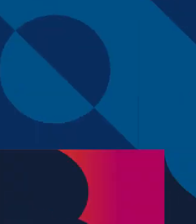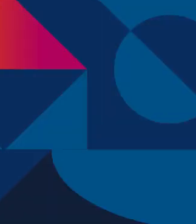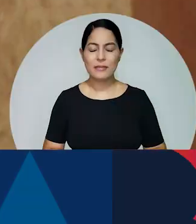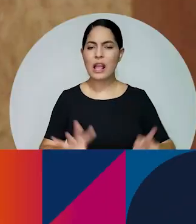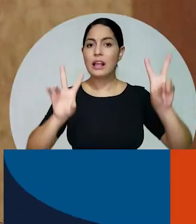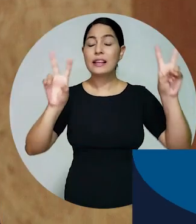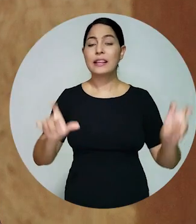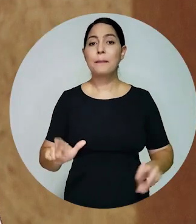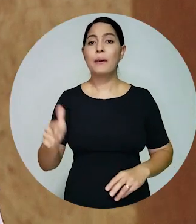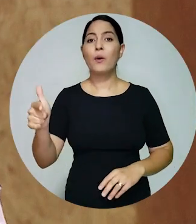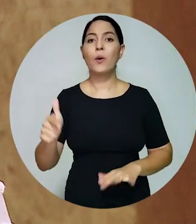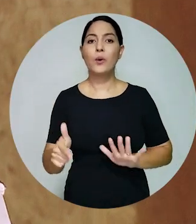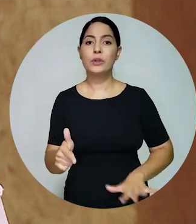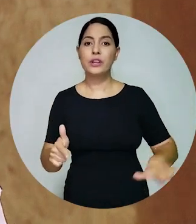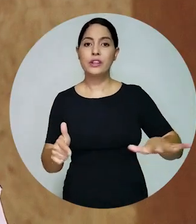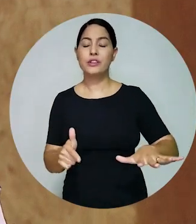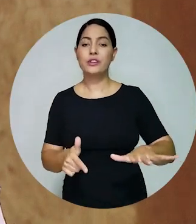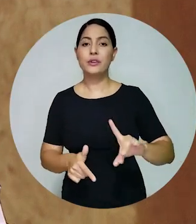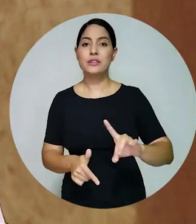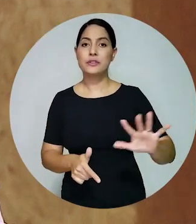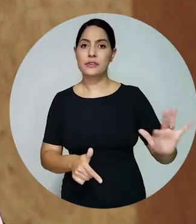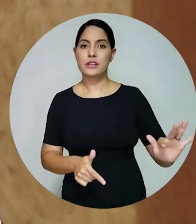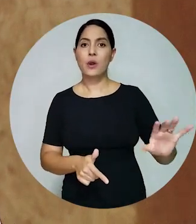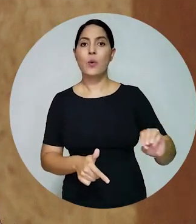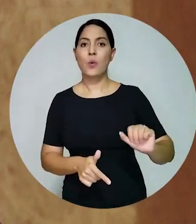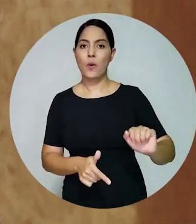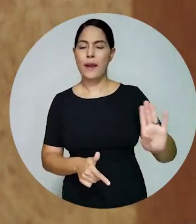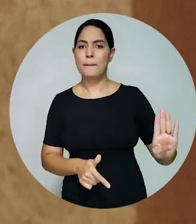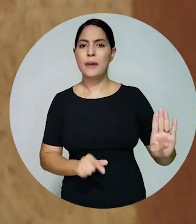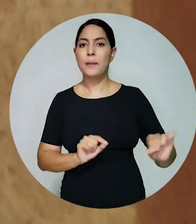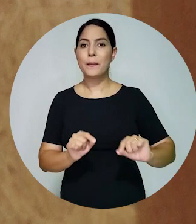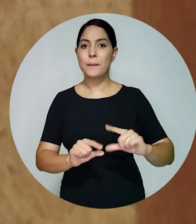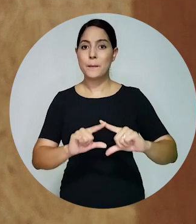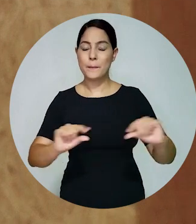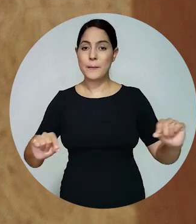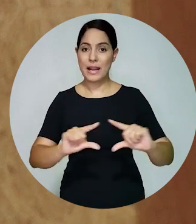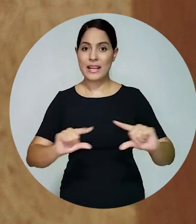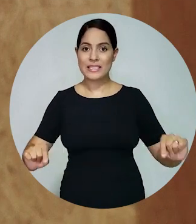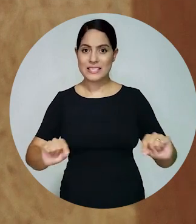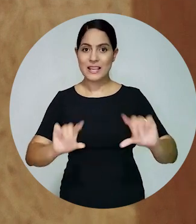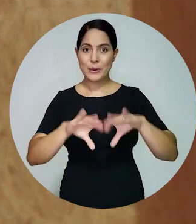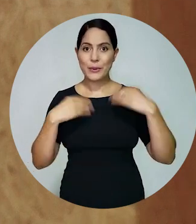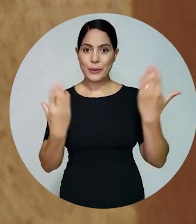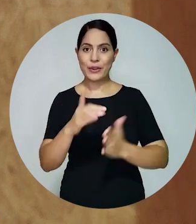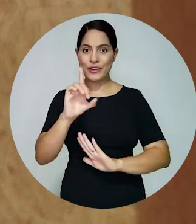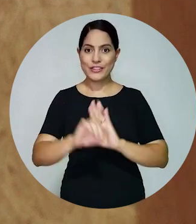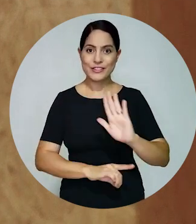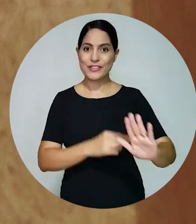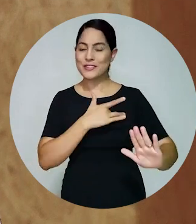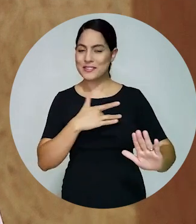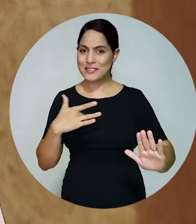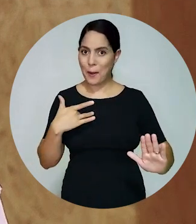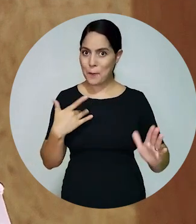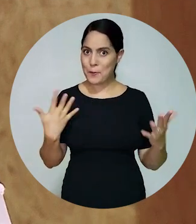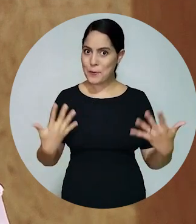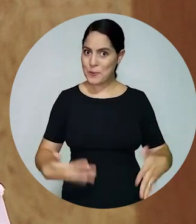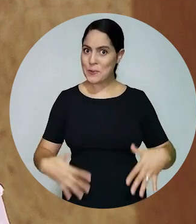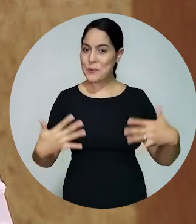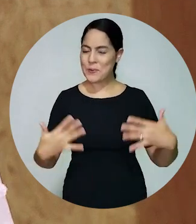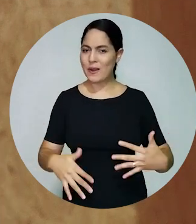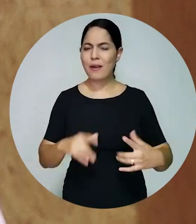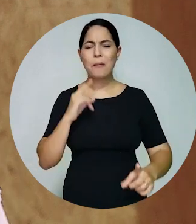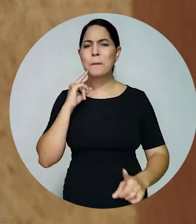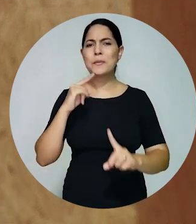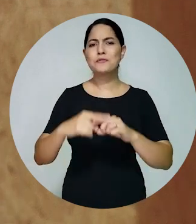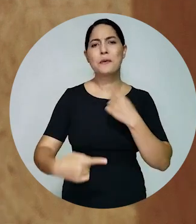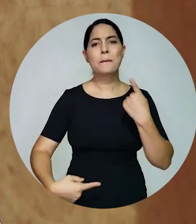filhos. Mudando de assunto, a seccional da OAB do Distrito Federal realizou em Brasília o primeiro Congresso de Direito à Saúde.